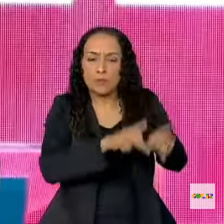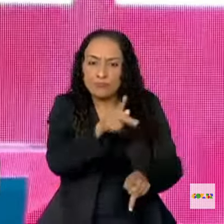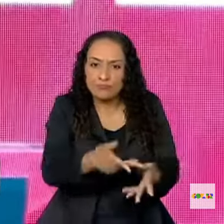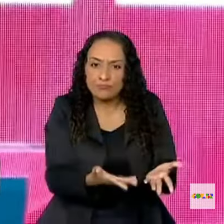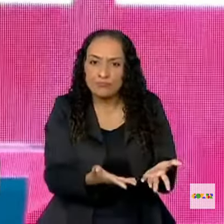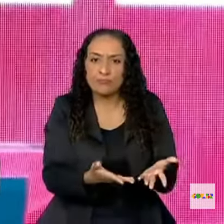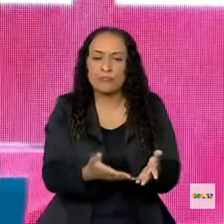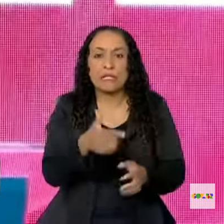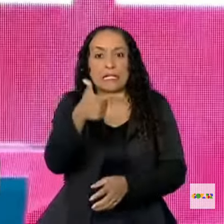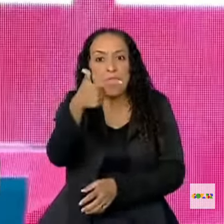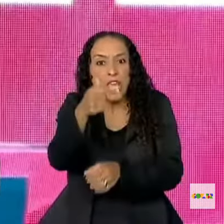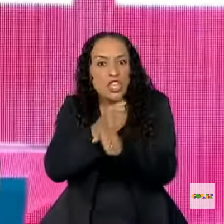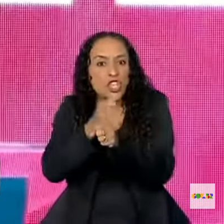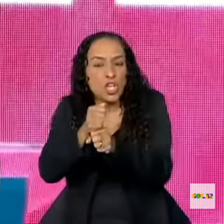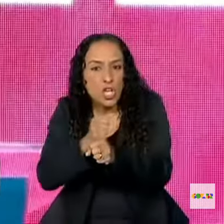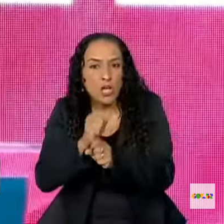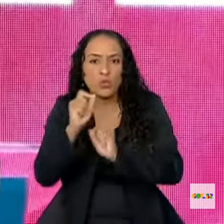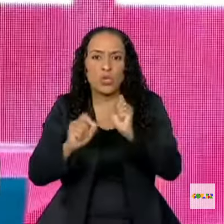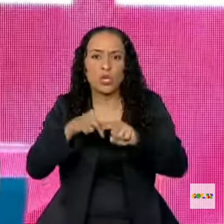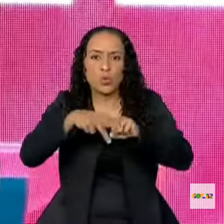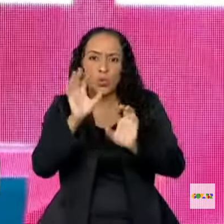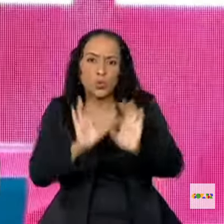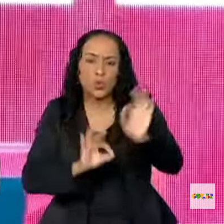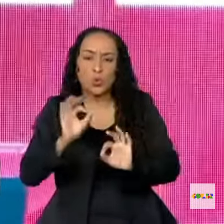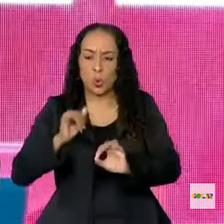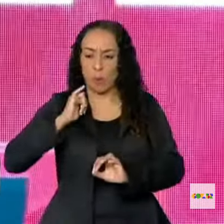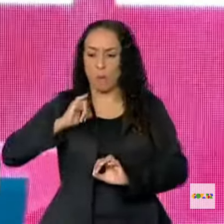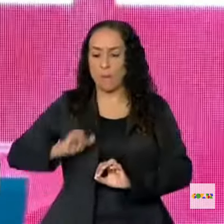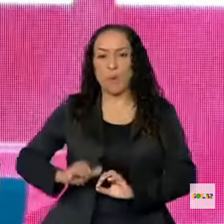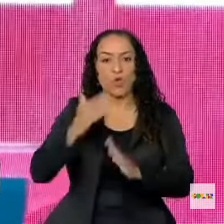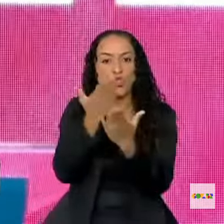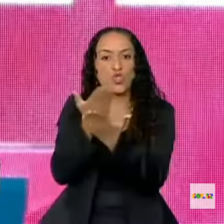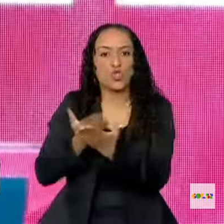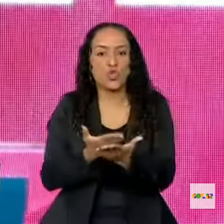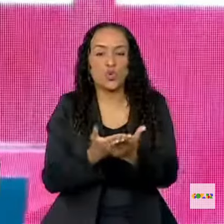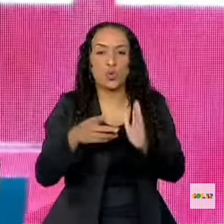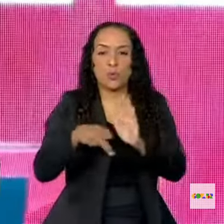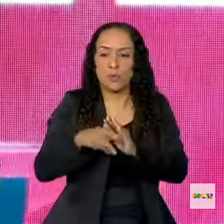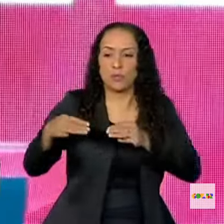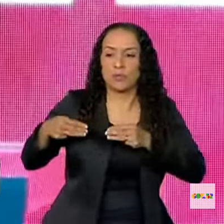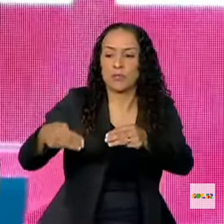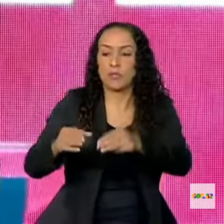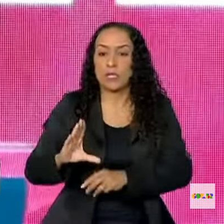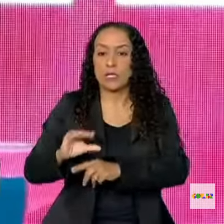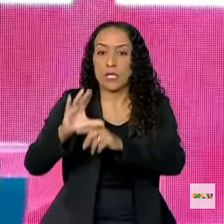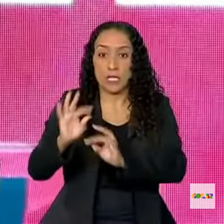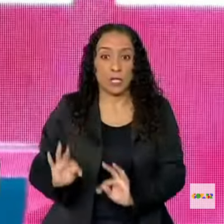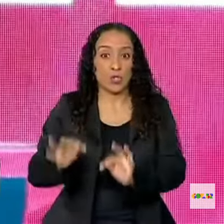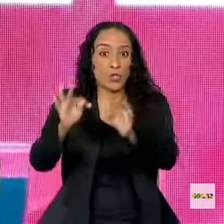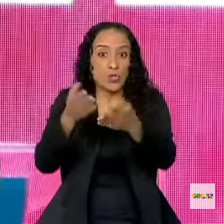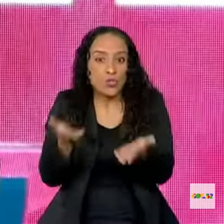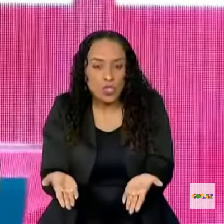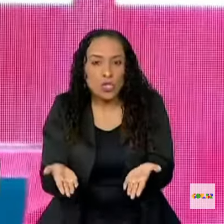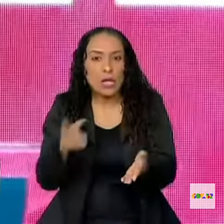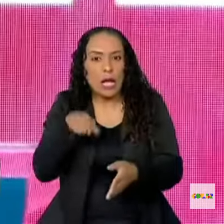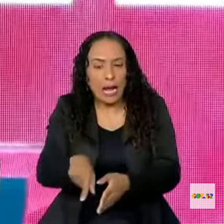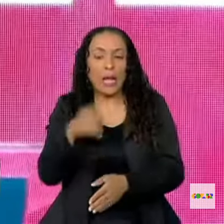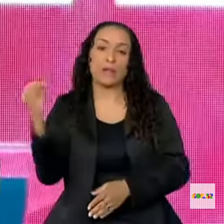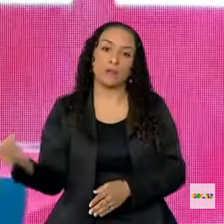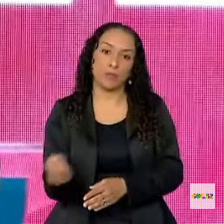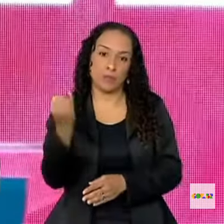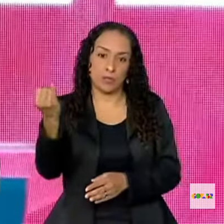nós passamos 7 anos sem reajustar bolsas de estudo feita pelo Ministério da Ciência e Tecnologia coisa que é muito